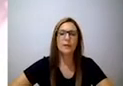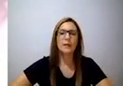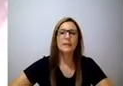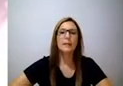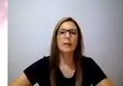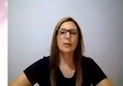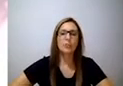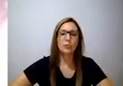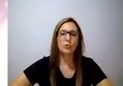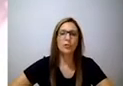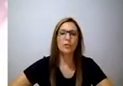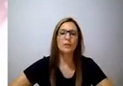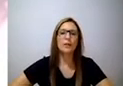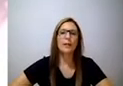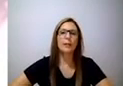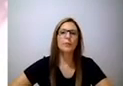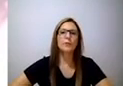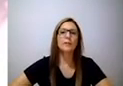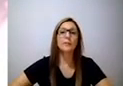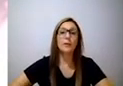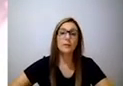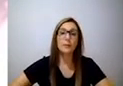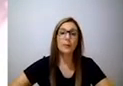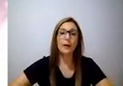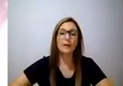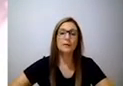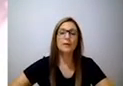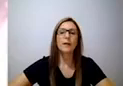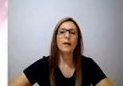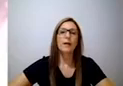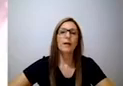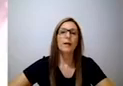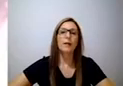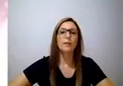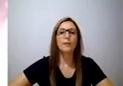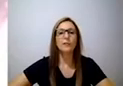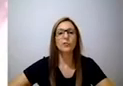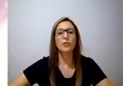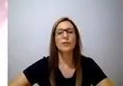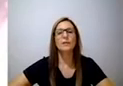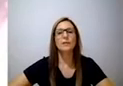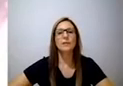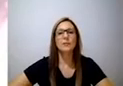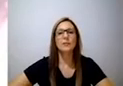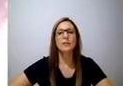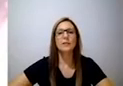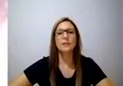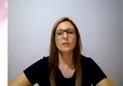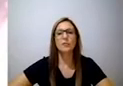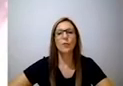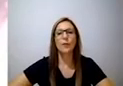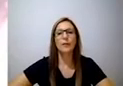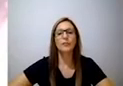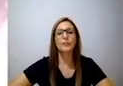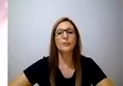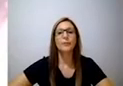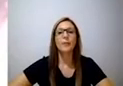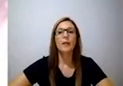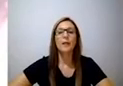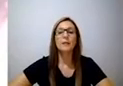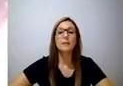transmissíveis. Na aula de hoje, nós falaremos das principais infecções transmitidas